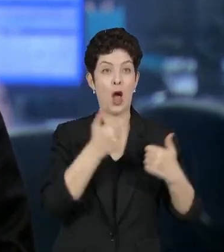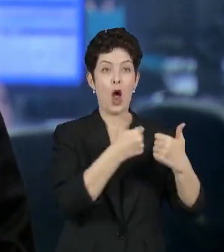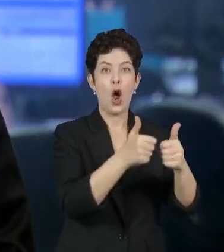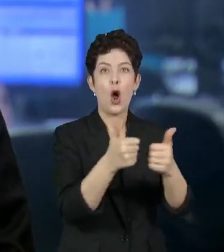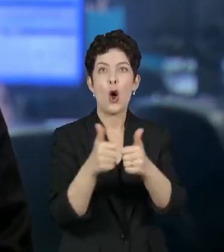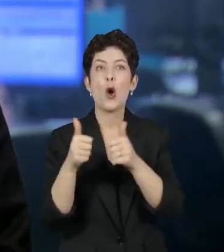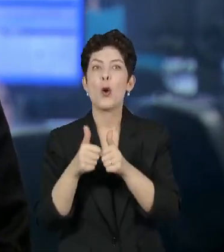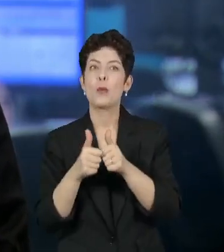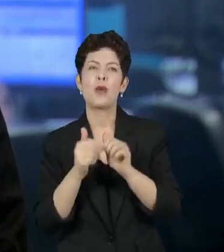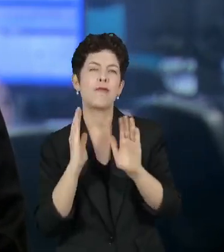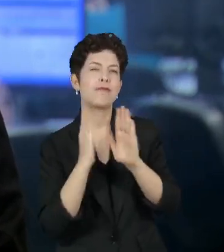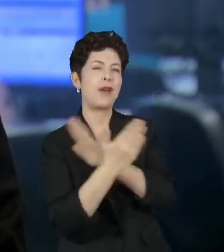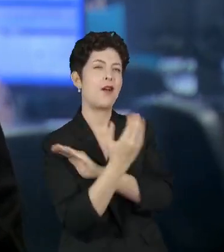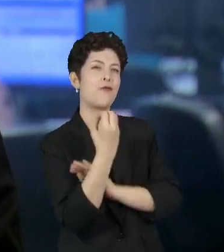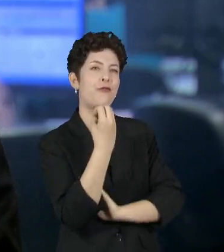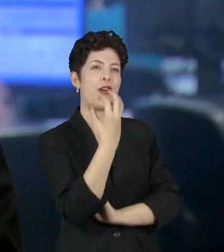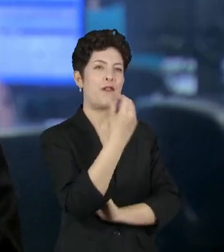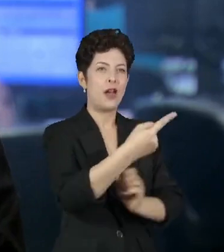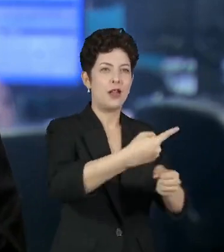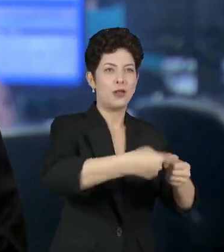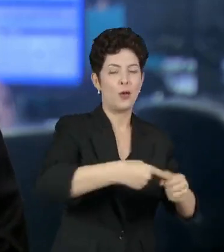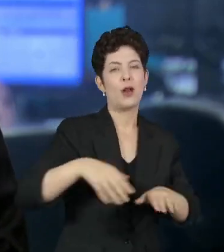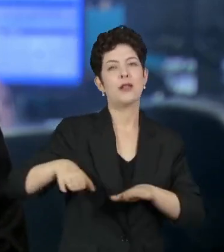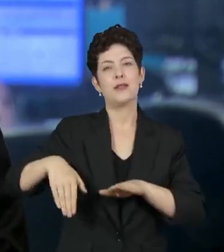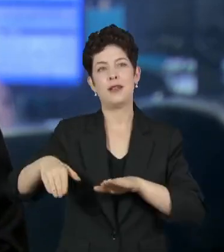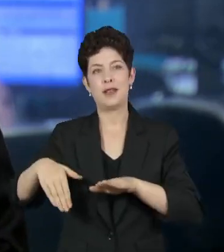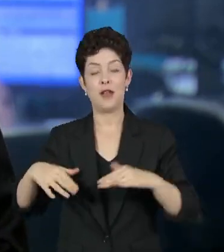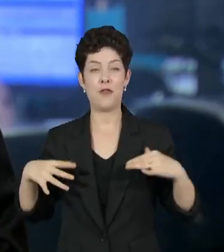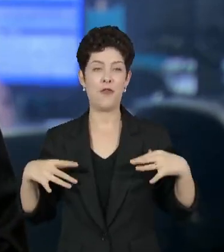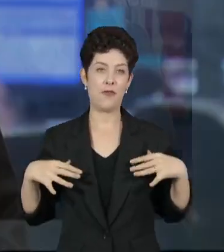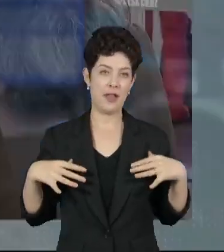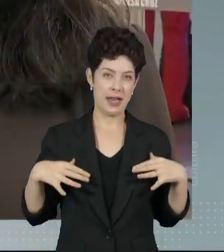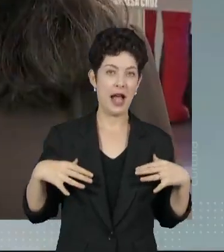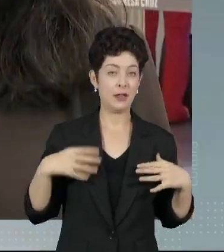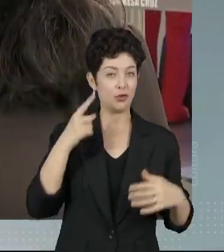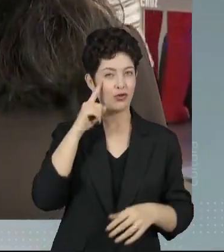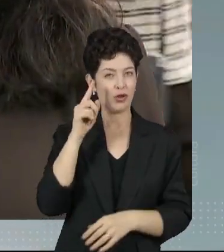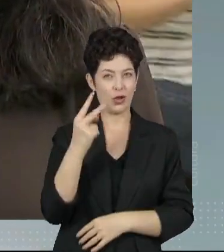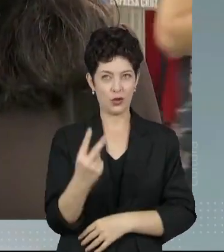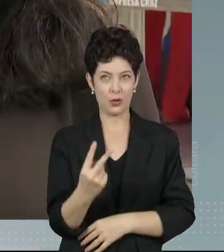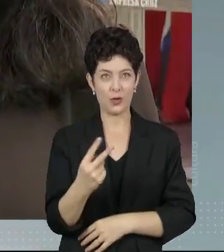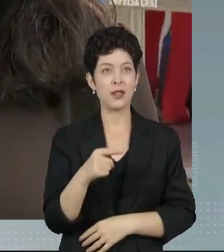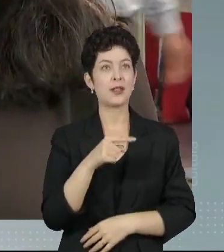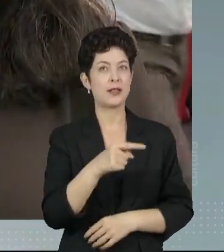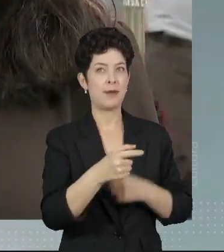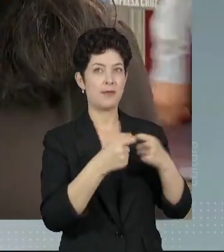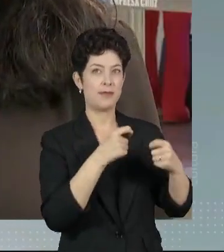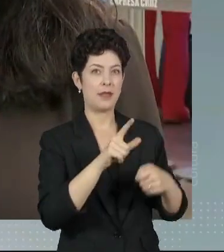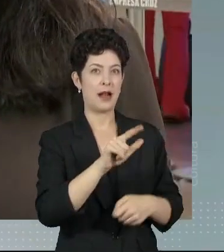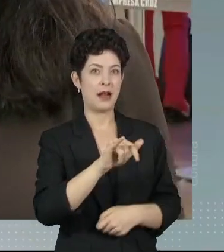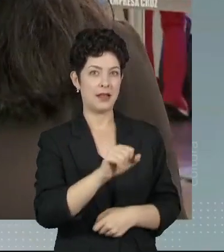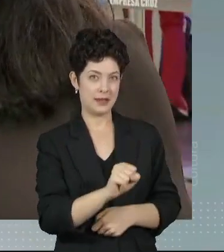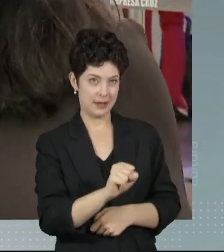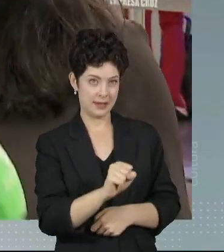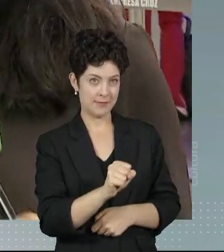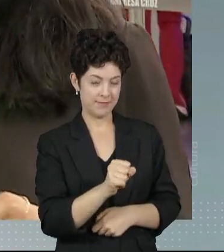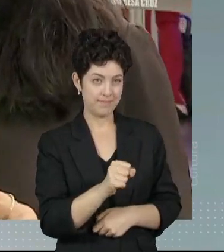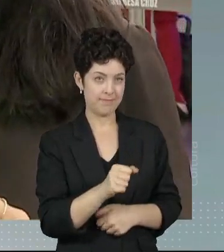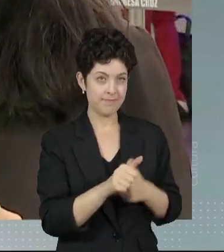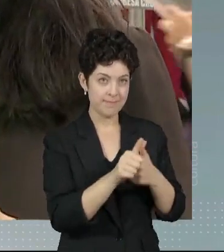ao interior ou litoral do estado neste feriado de finados. A repórter Laís Duarte acompanha o movimento. Boa tarde, Laís.